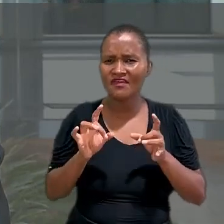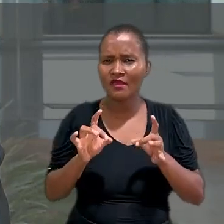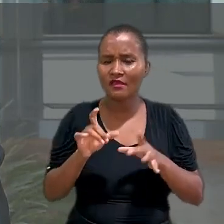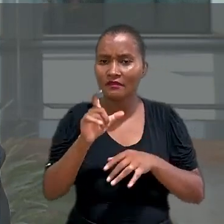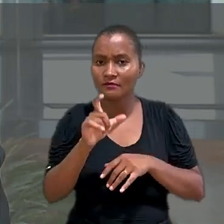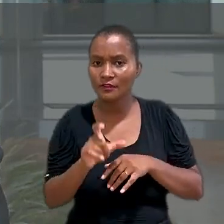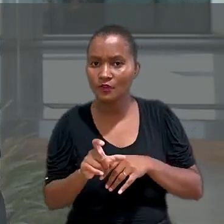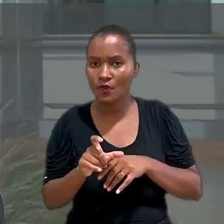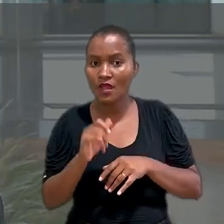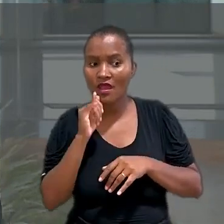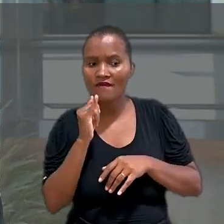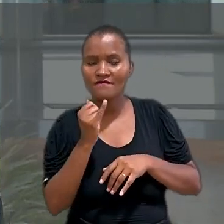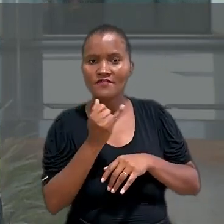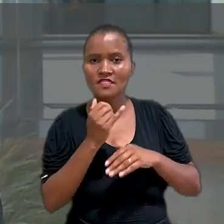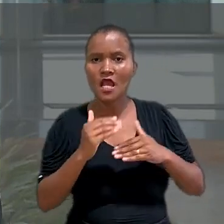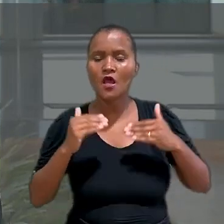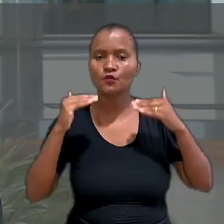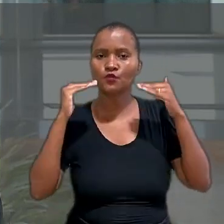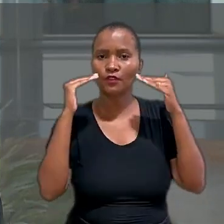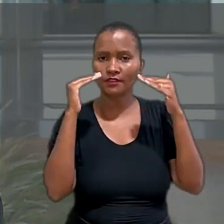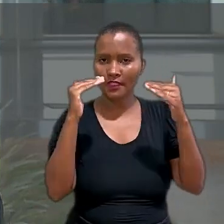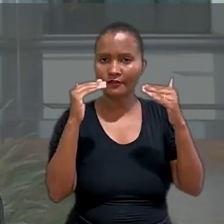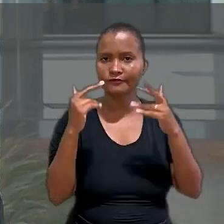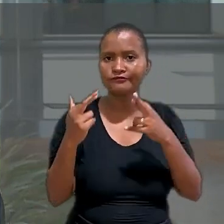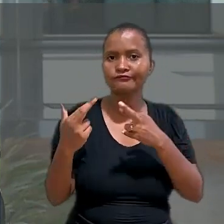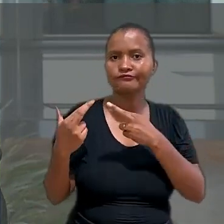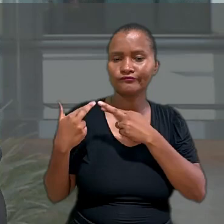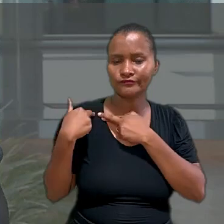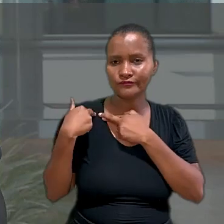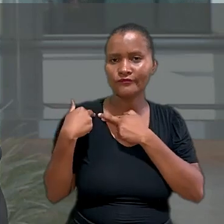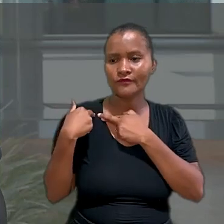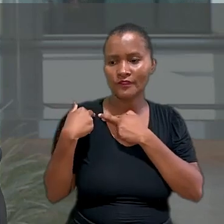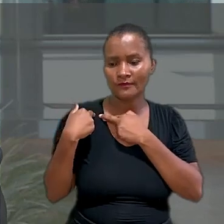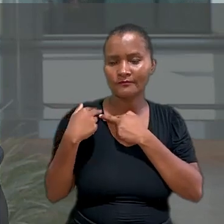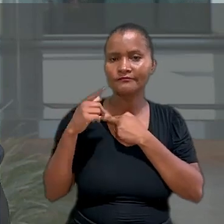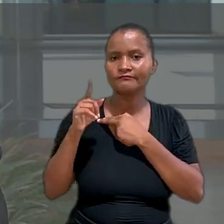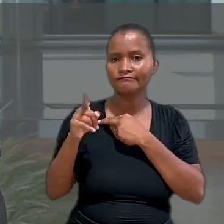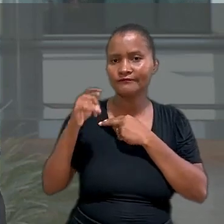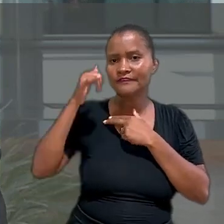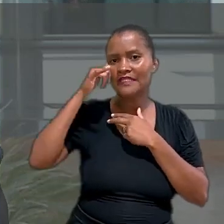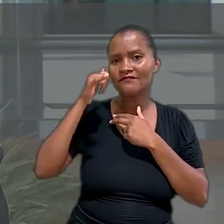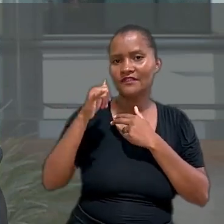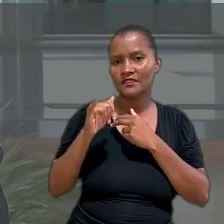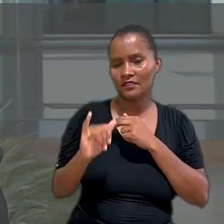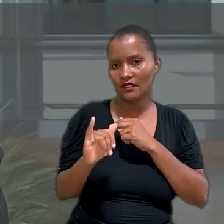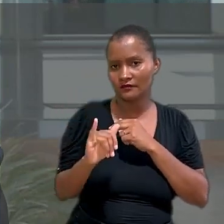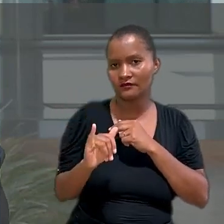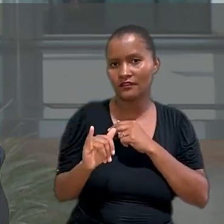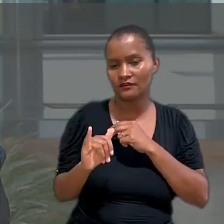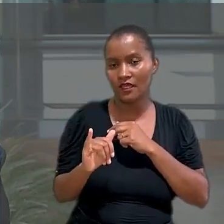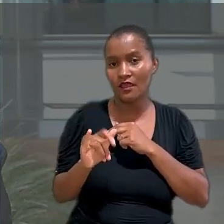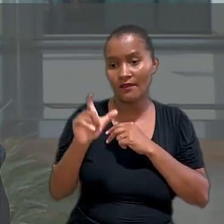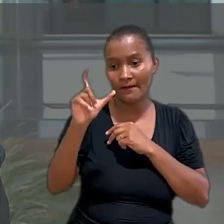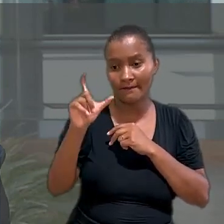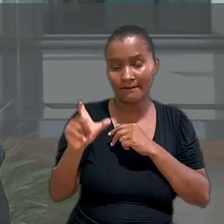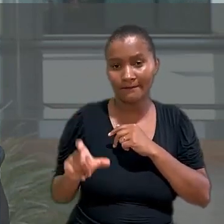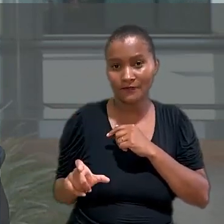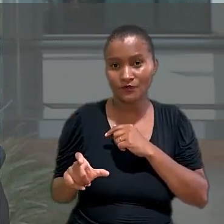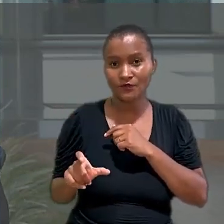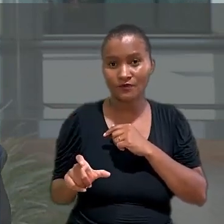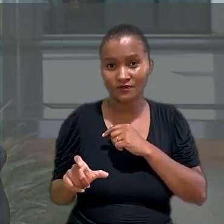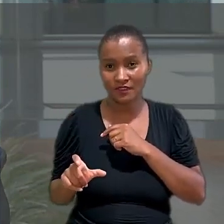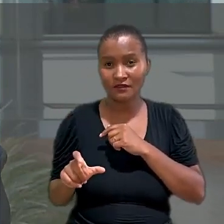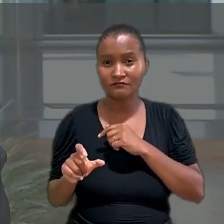de pessoas, eles comuniquem às autoridades competentes para que aquela situação seja evitada, seja prevenida e aquela